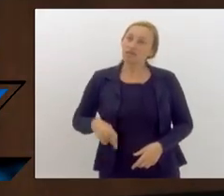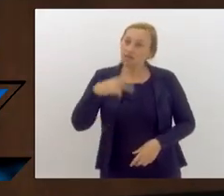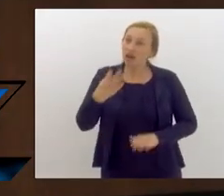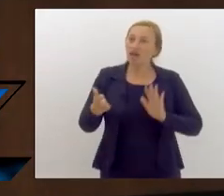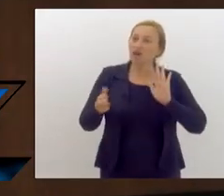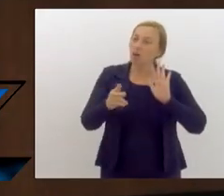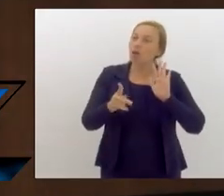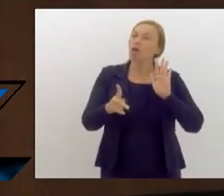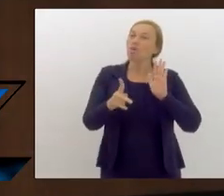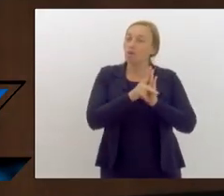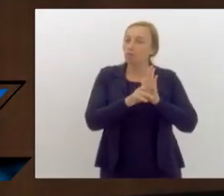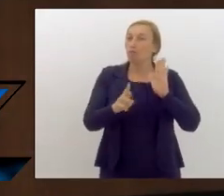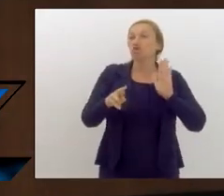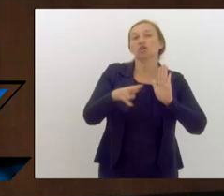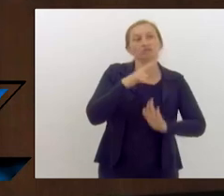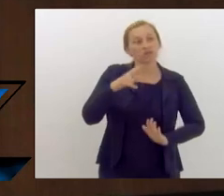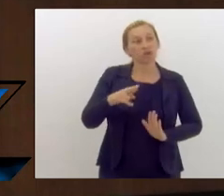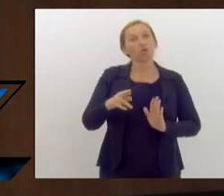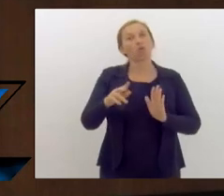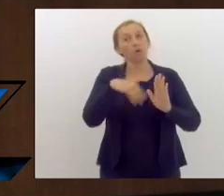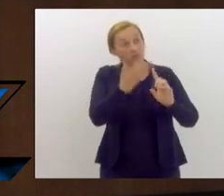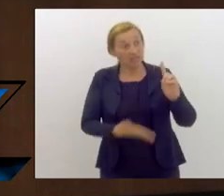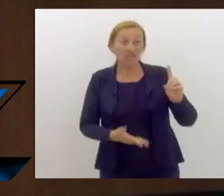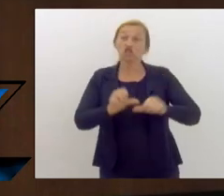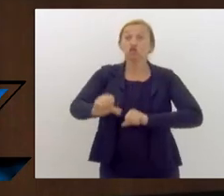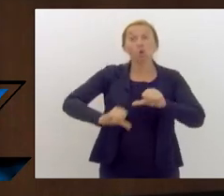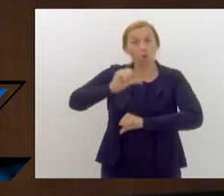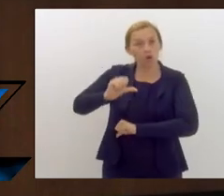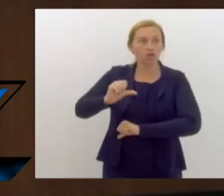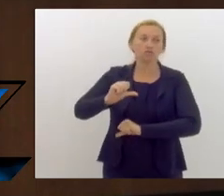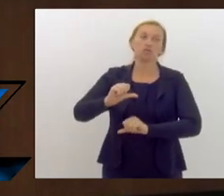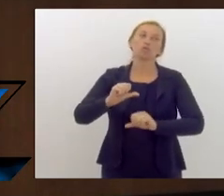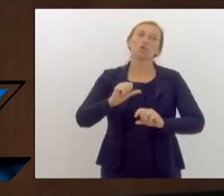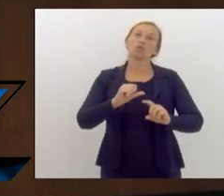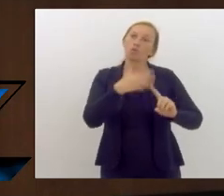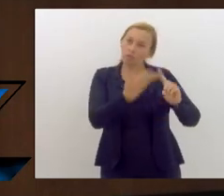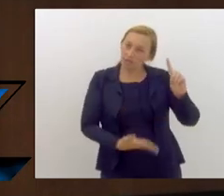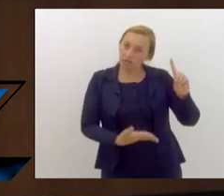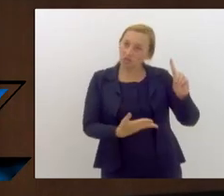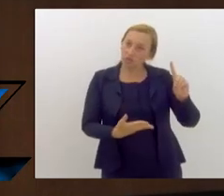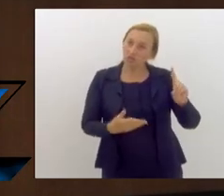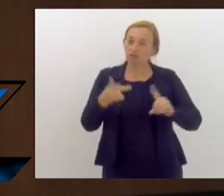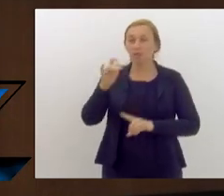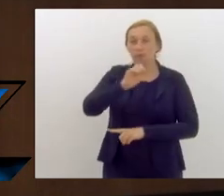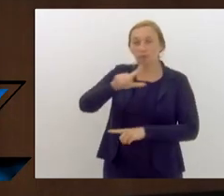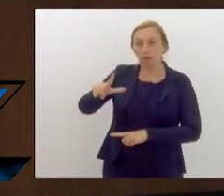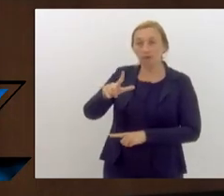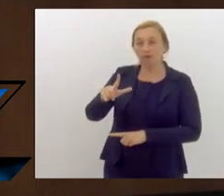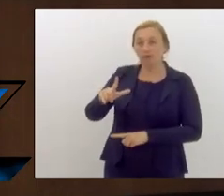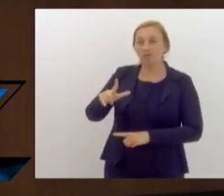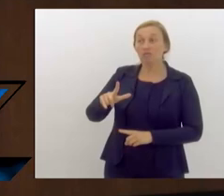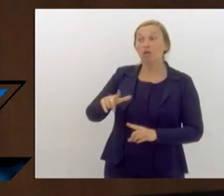proposta de resolução de uma homenagem trocando o homenageado Deputado pobel vossa excelência vai homenagear alguém e eu